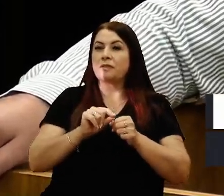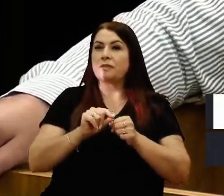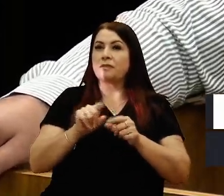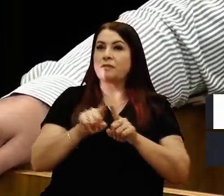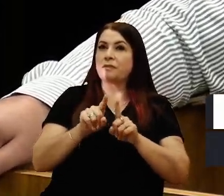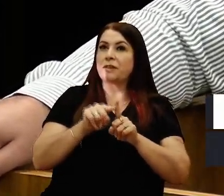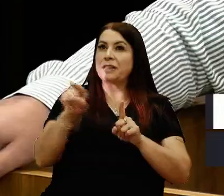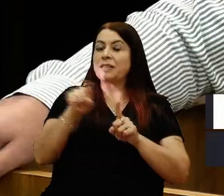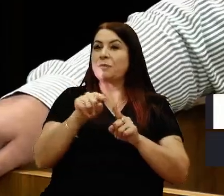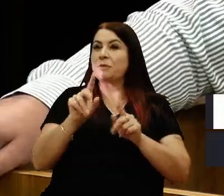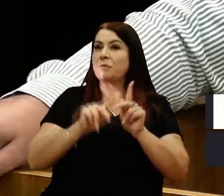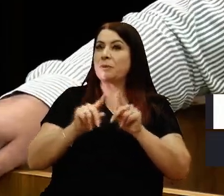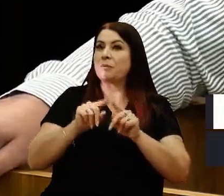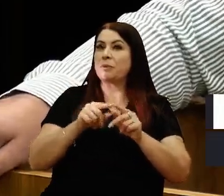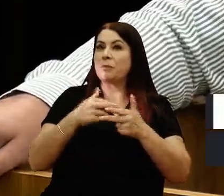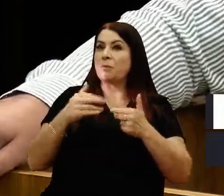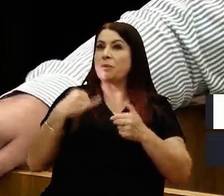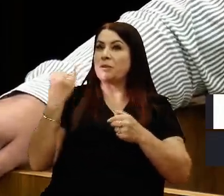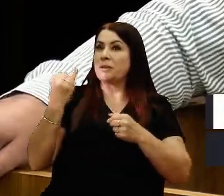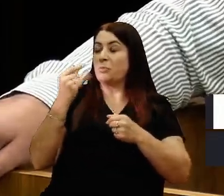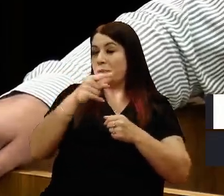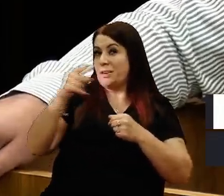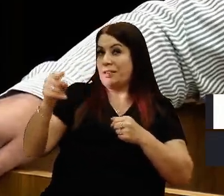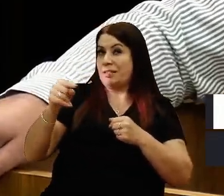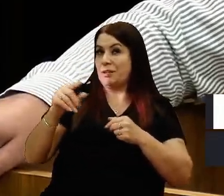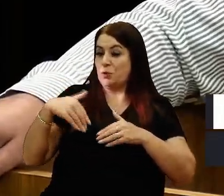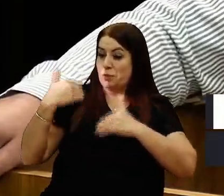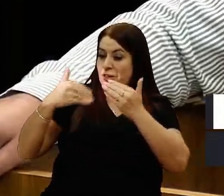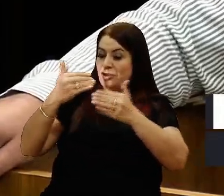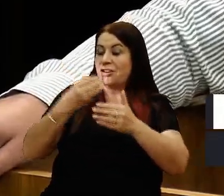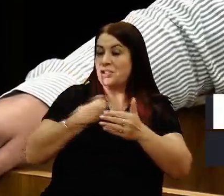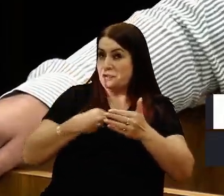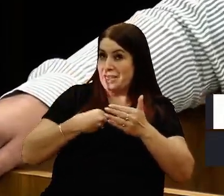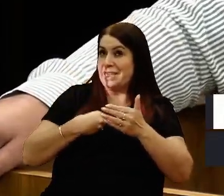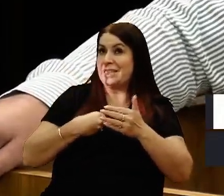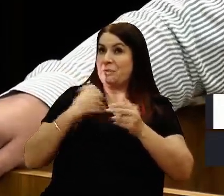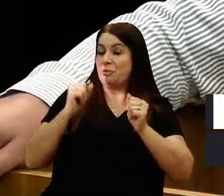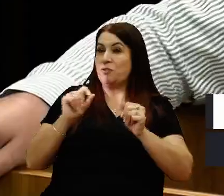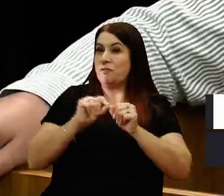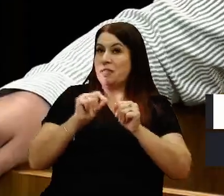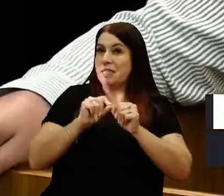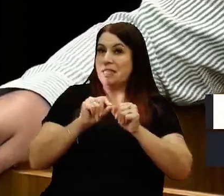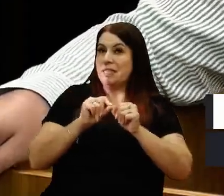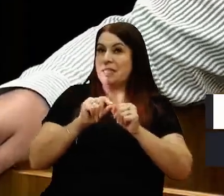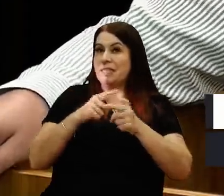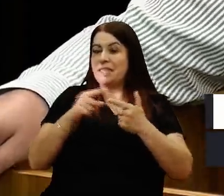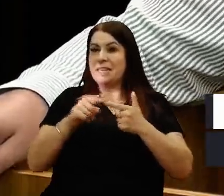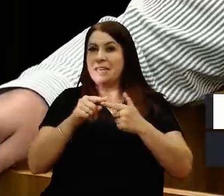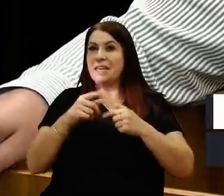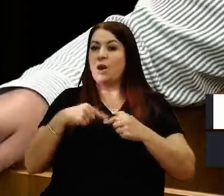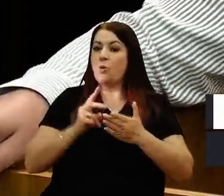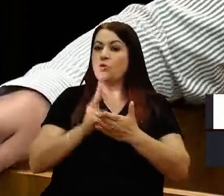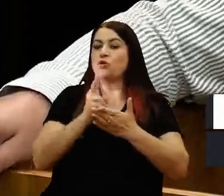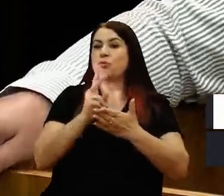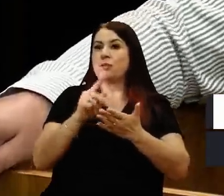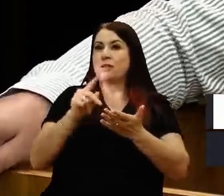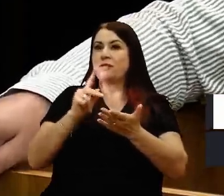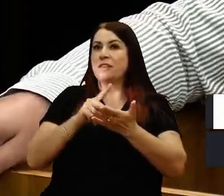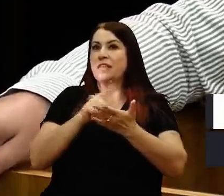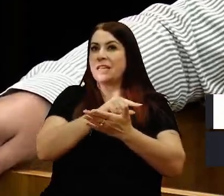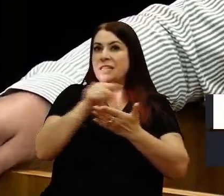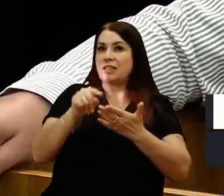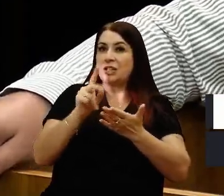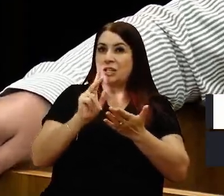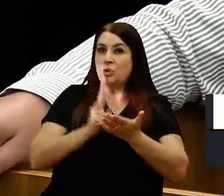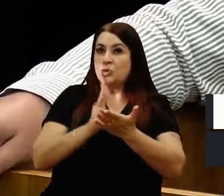xeque, inclusive de uma questão muito cara para a senhora, da sua trajetória, e a senhora poderia ter feito proselitismo ou seguir a verdade, e a senhora